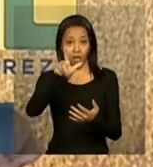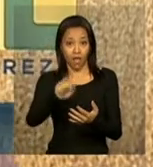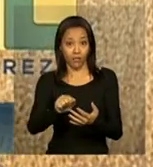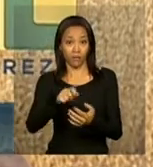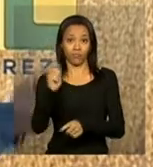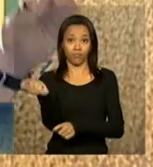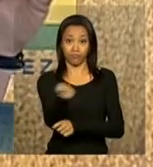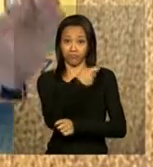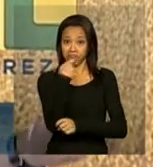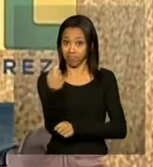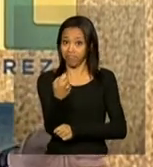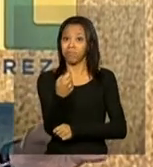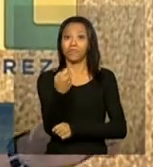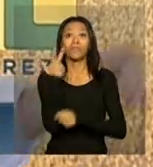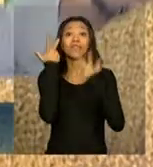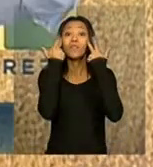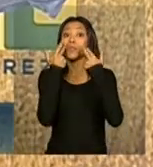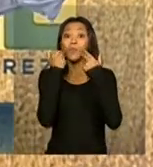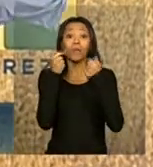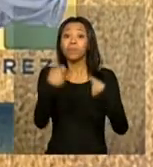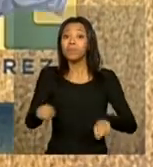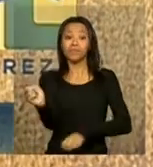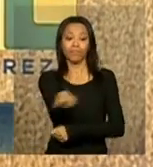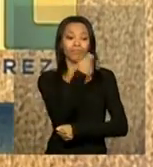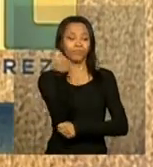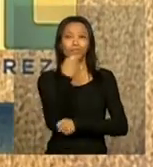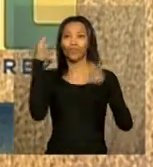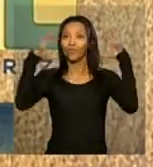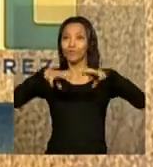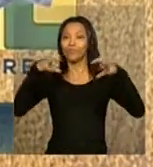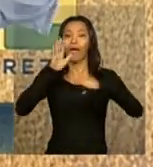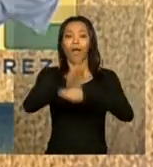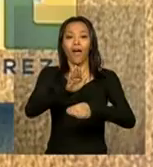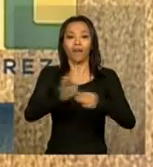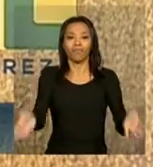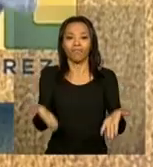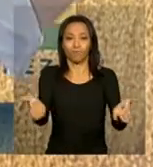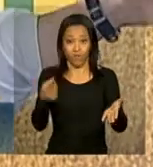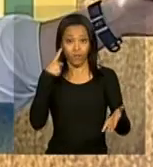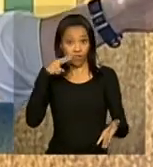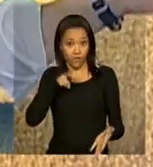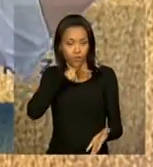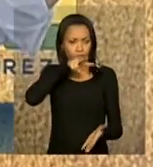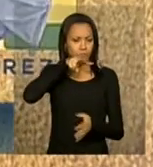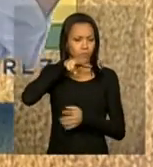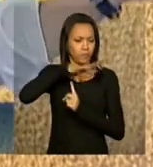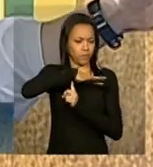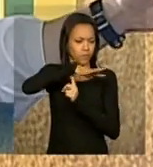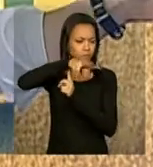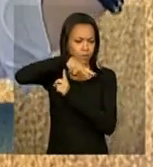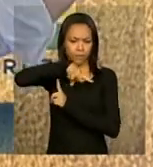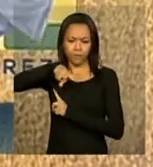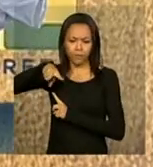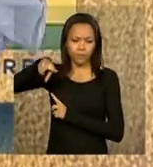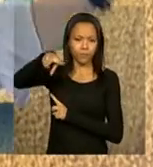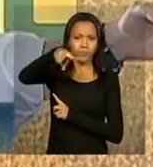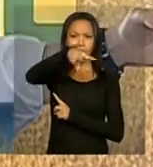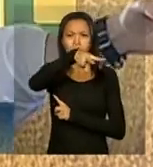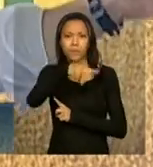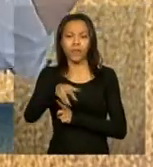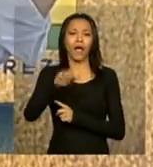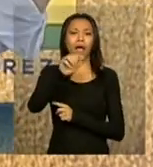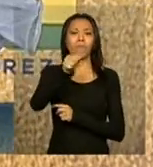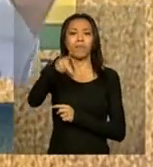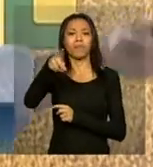irrigação, em condições naturais. E estão aí preservadas, a senhora sobrevoou, todas as reservas, as